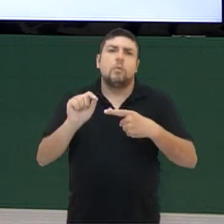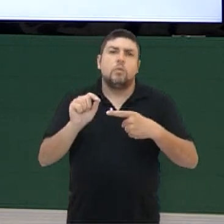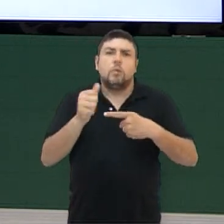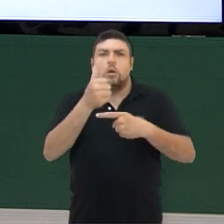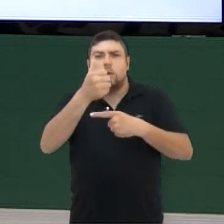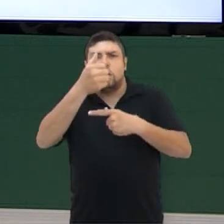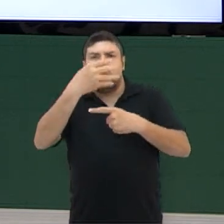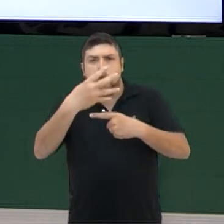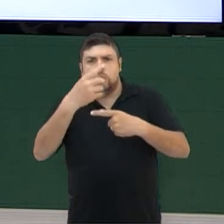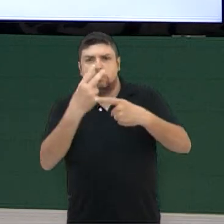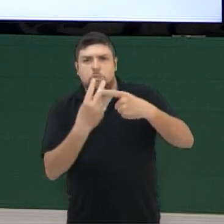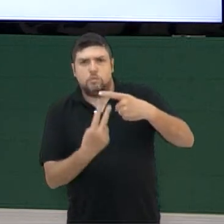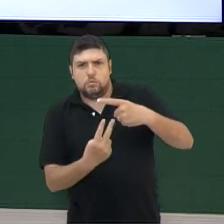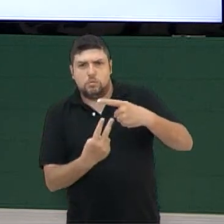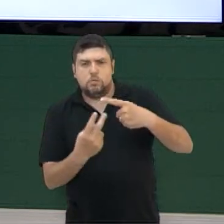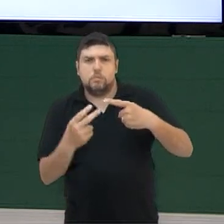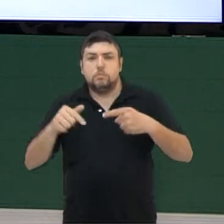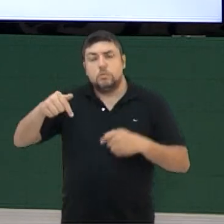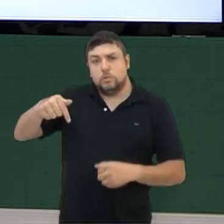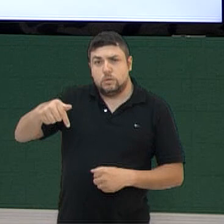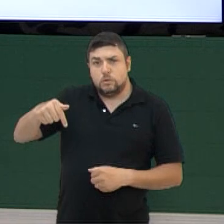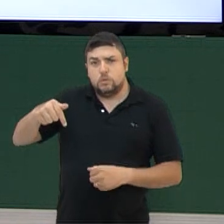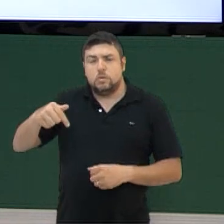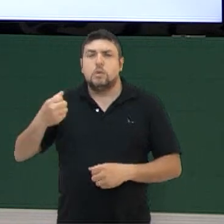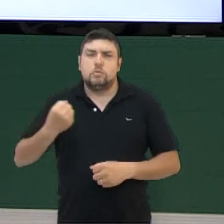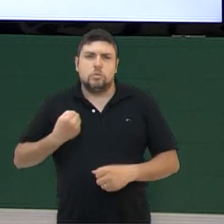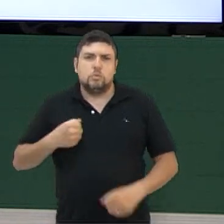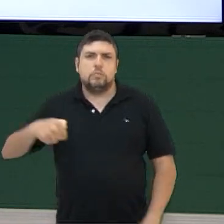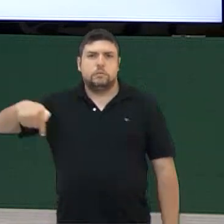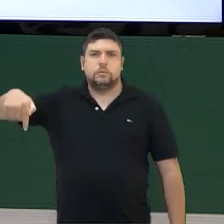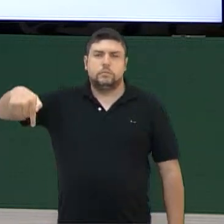então 14 sobre 2 é um número racional.